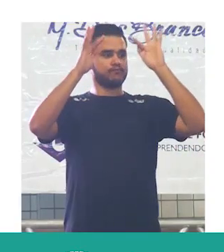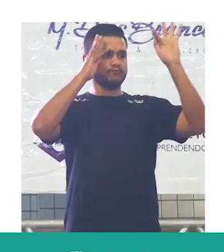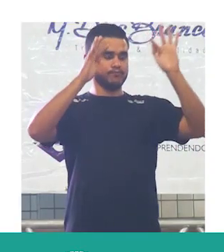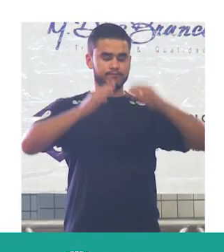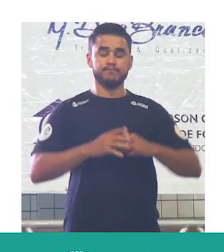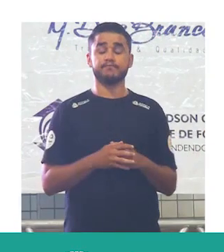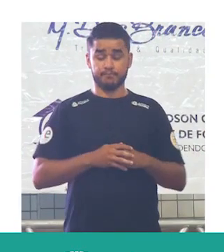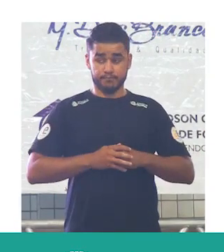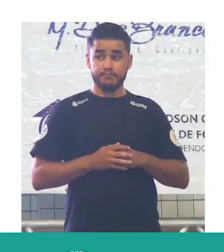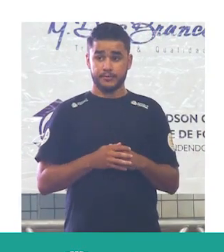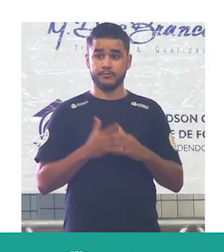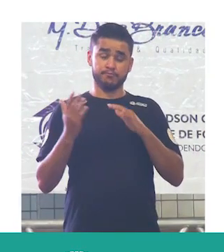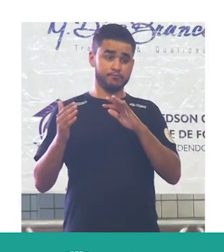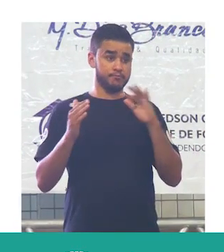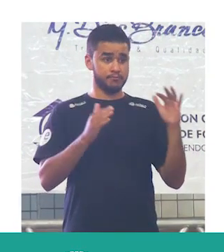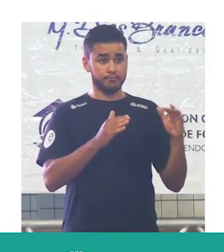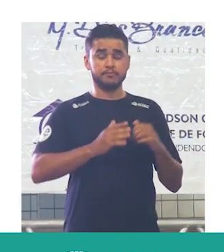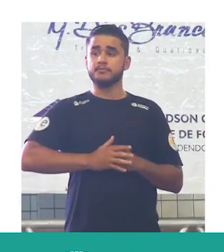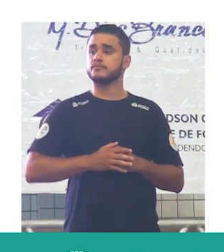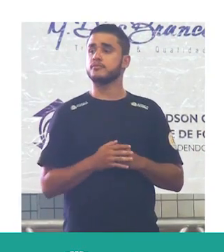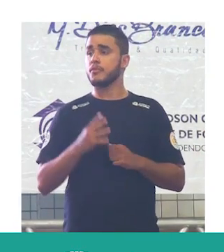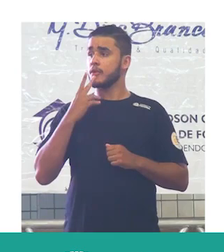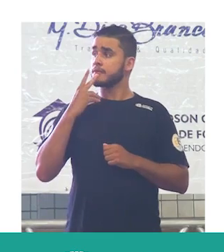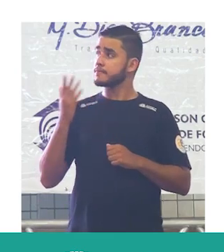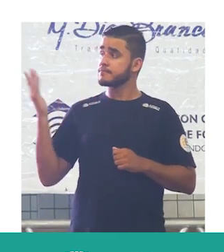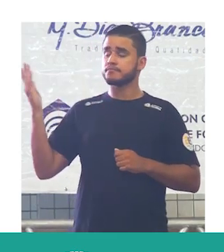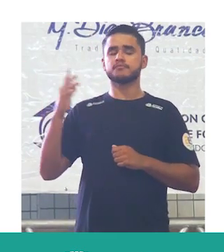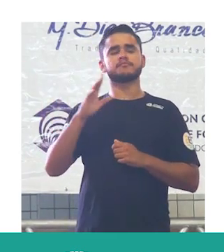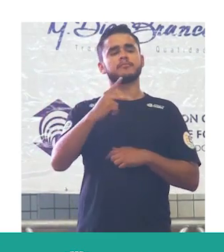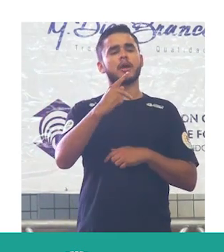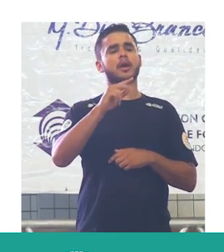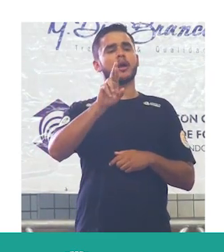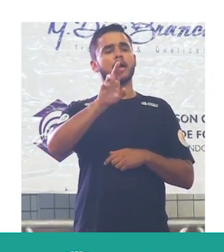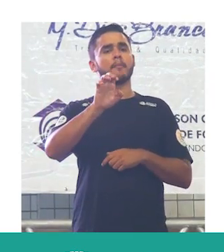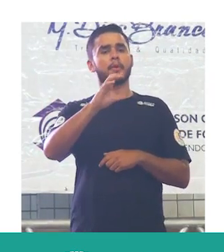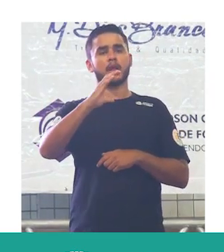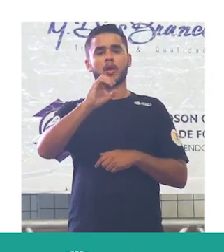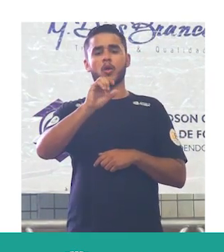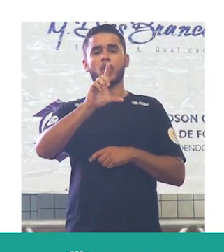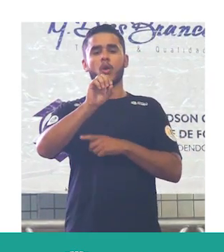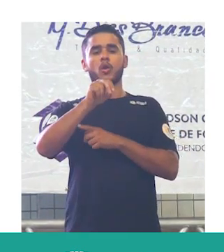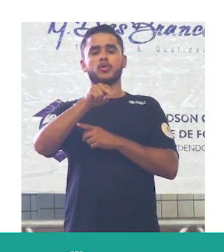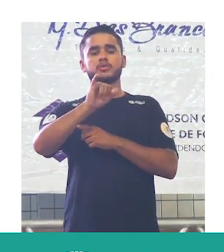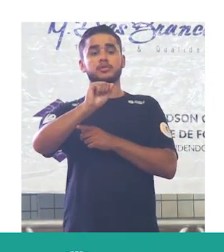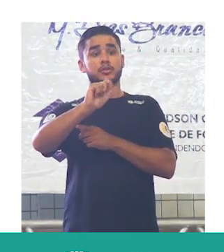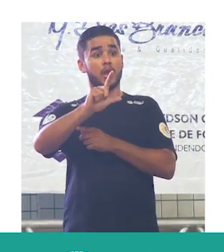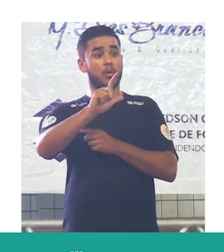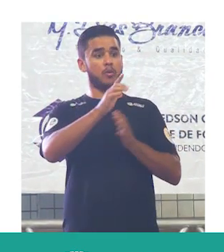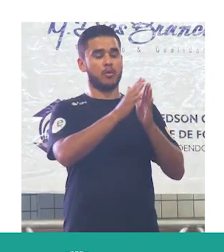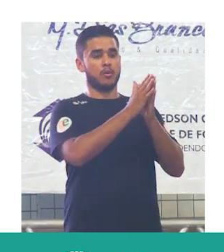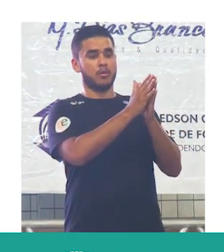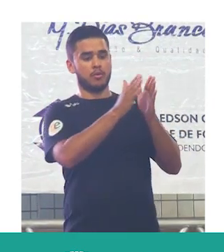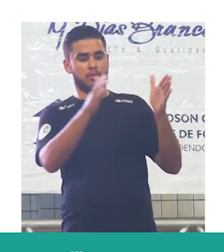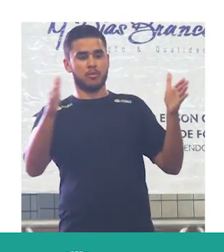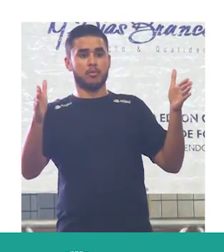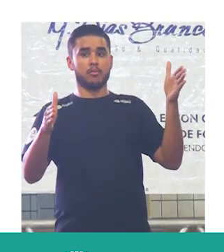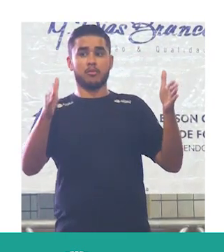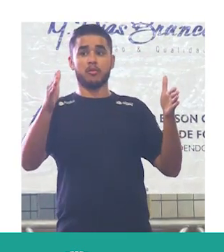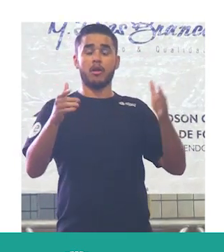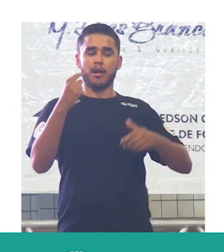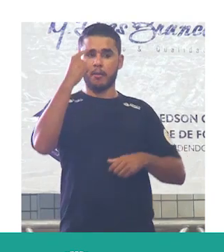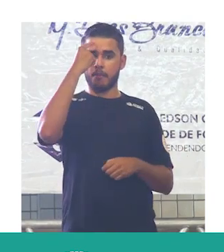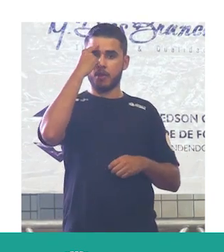Pessoal, quando a gente fala de período pré-colonial, nós não estamos ainda falando de um processo